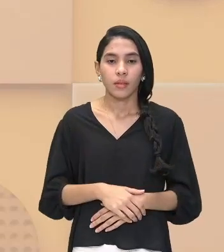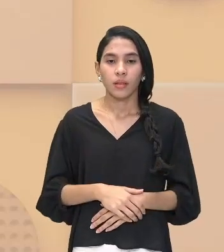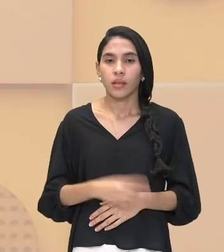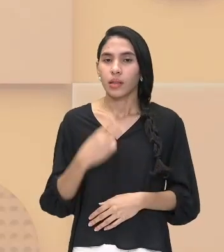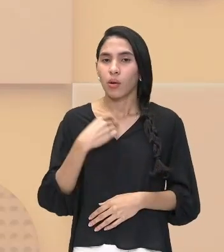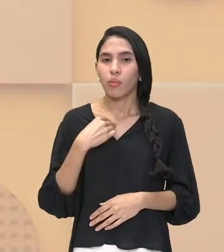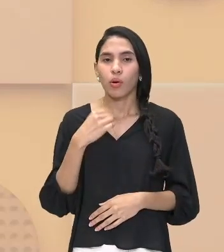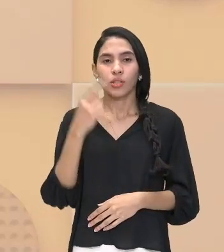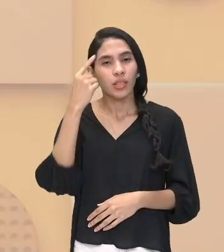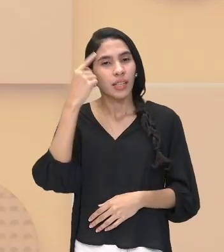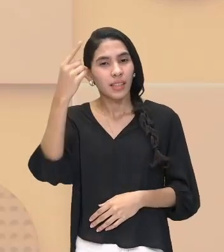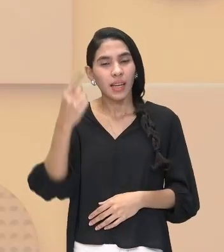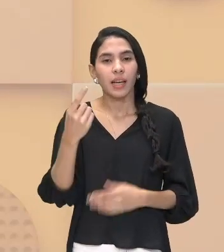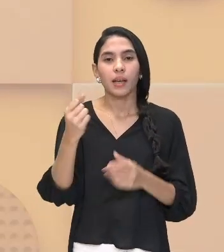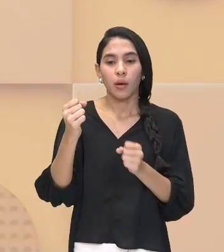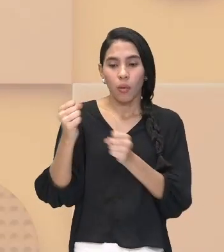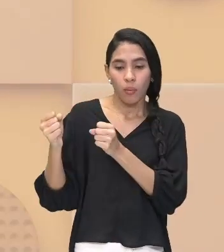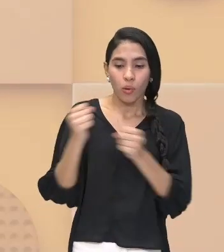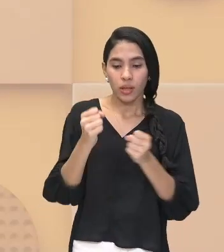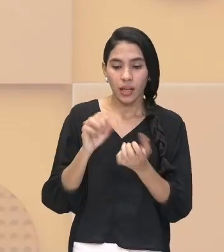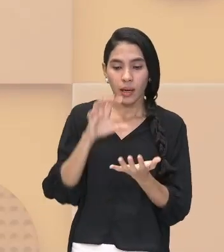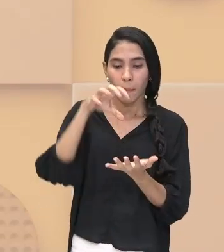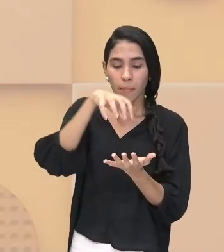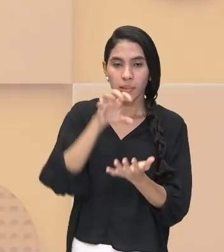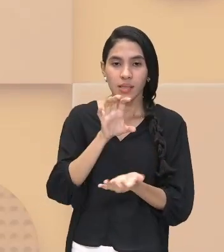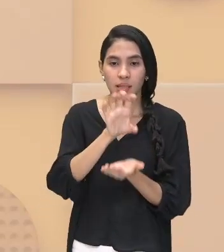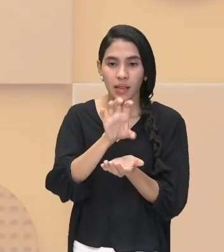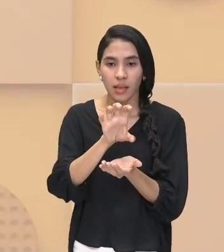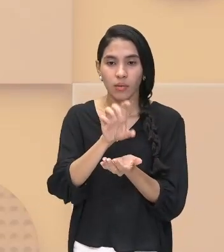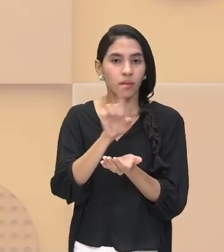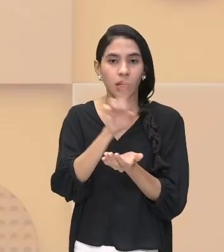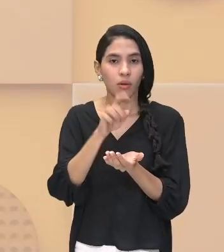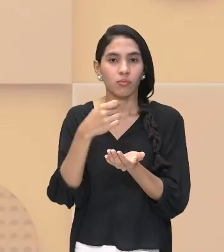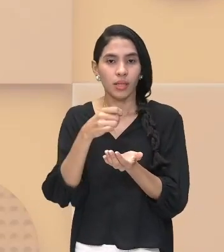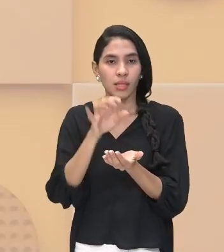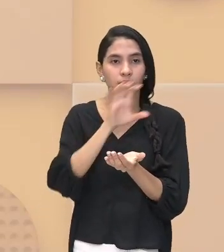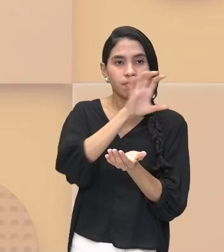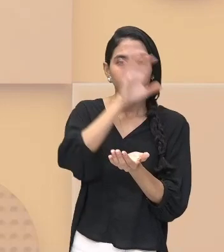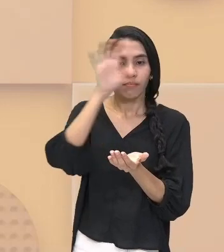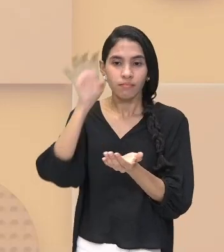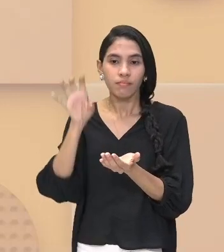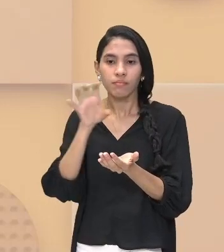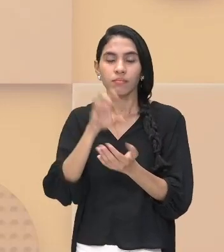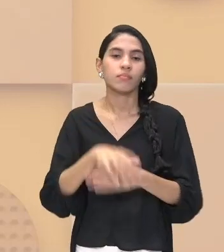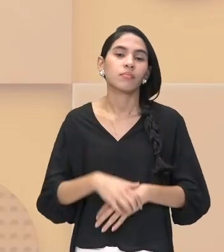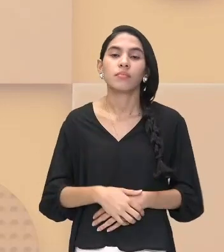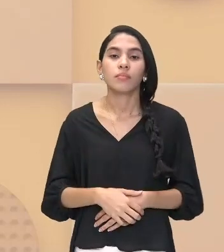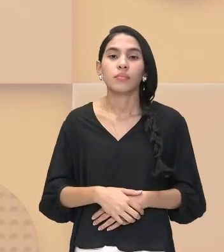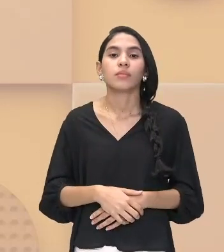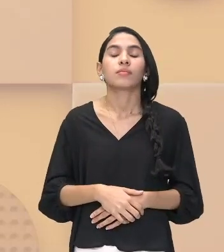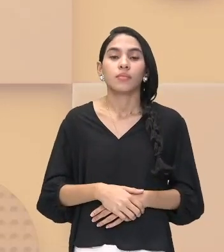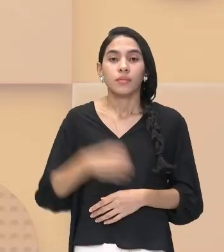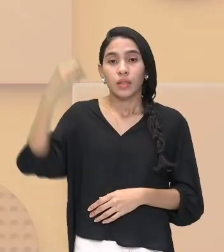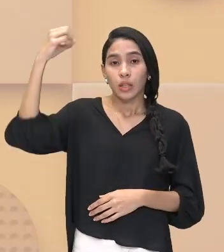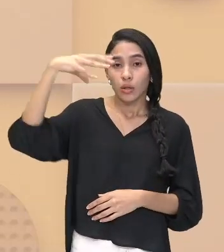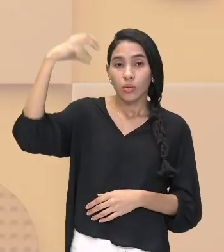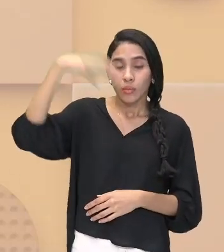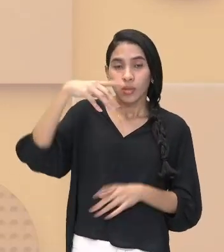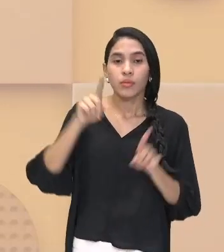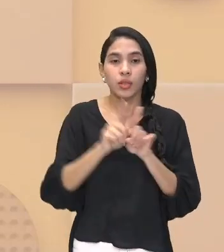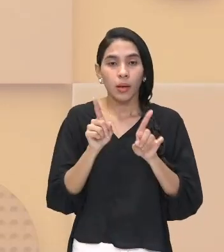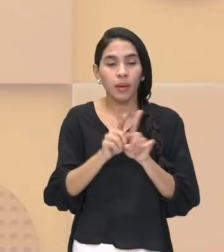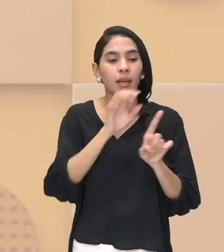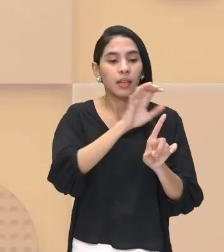absoluto, né? Sem ter uma regulamentação. Então, o iluminismo ele vai influenciar bastante os estados